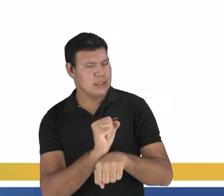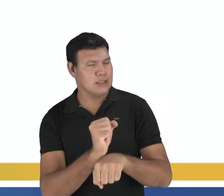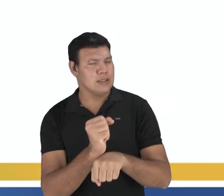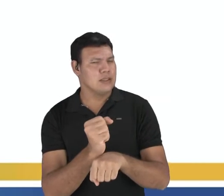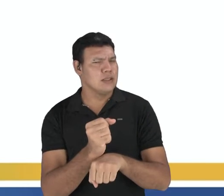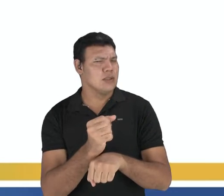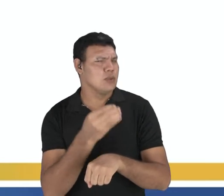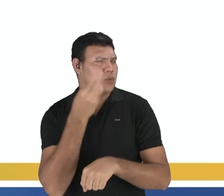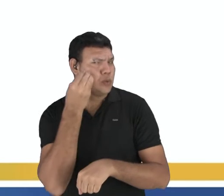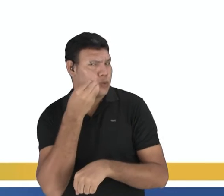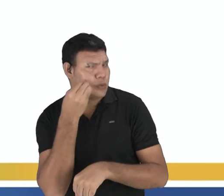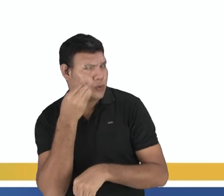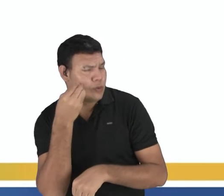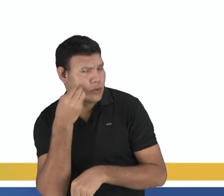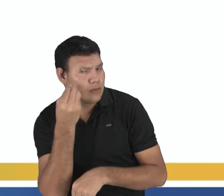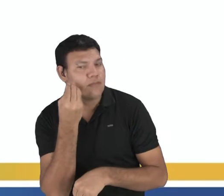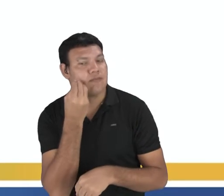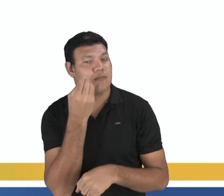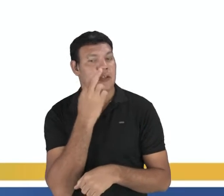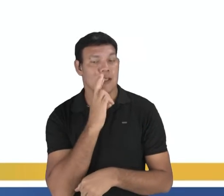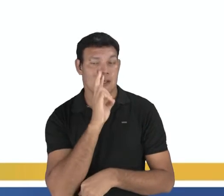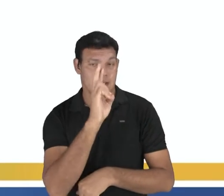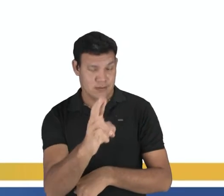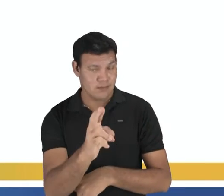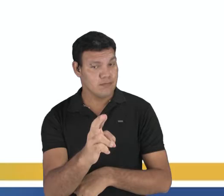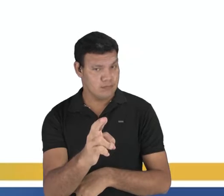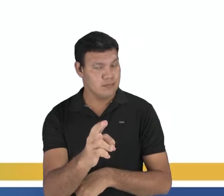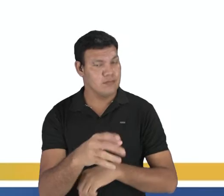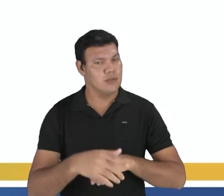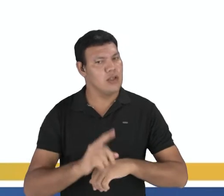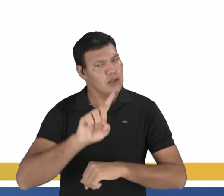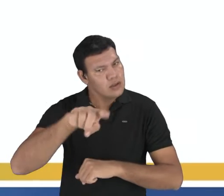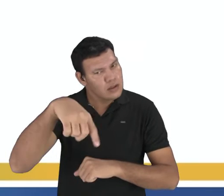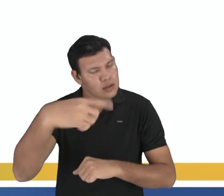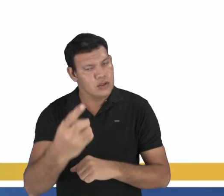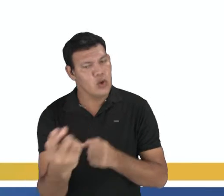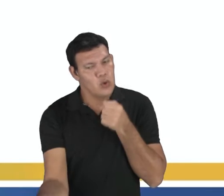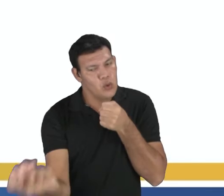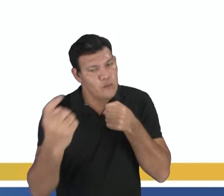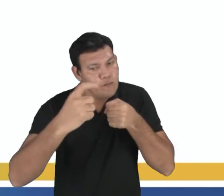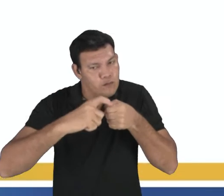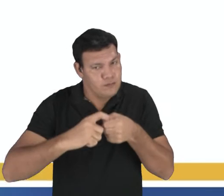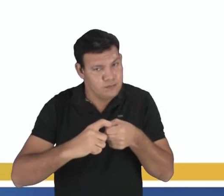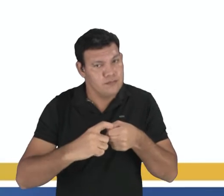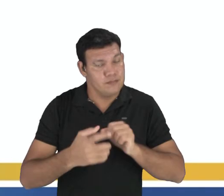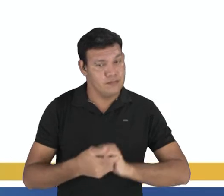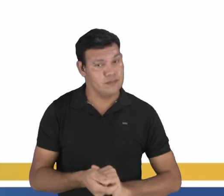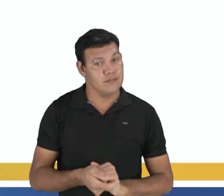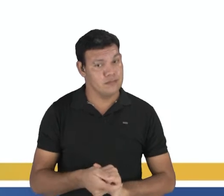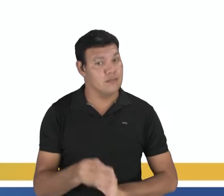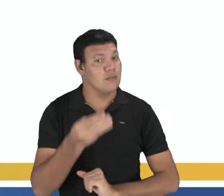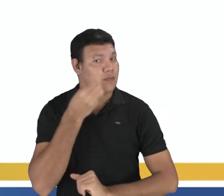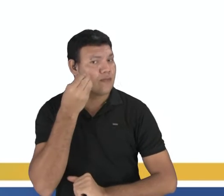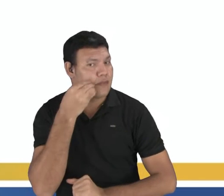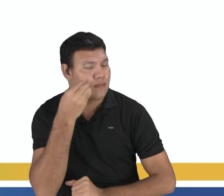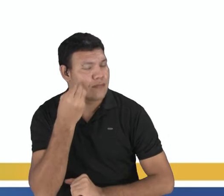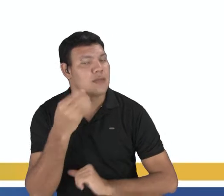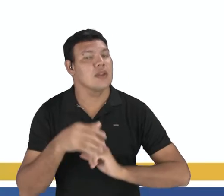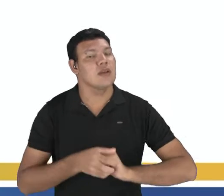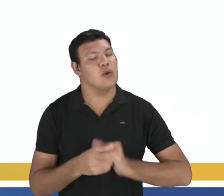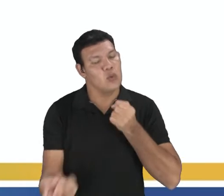tentem resolver sozinhos pode ser depois vocês voltam aqui depois que vocês tentarem resolver